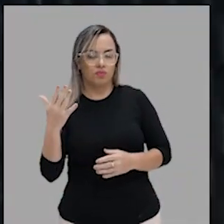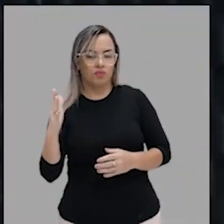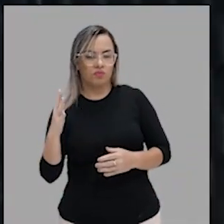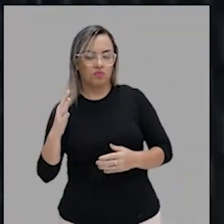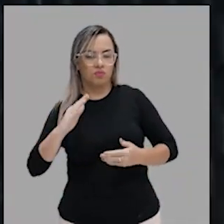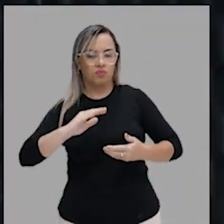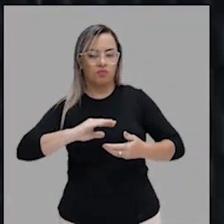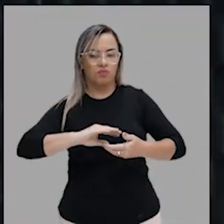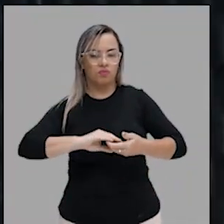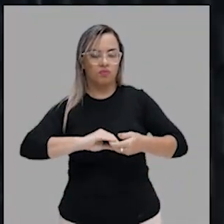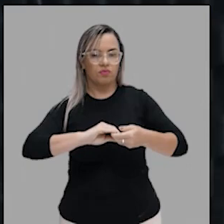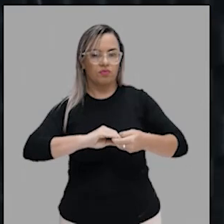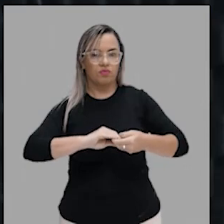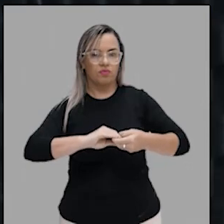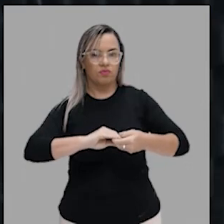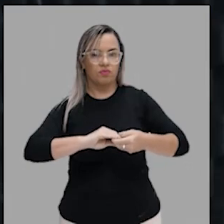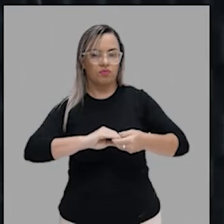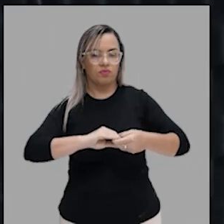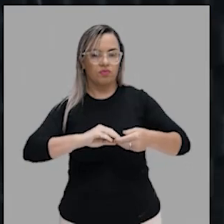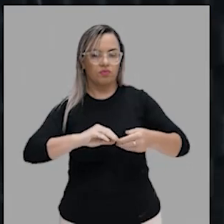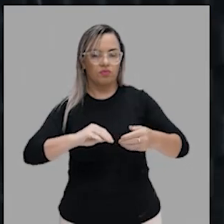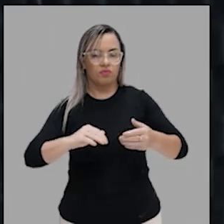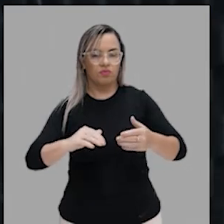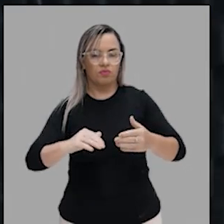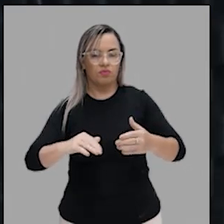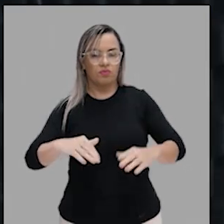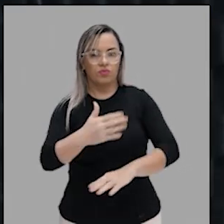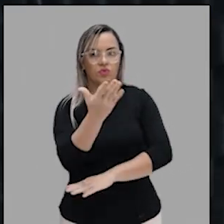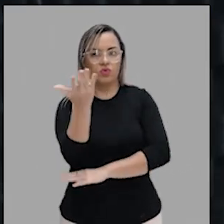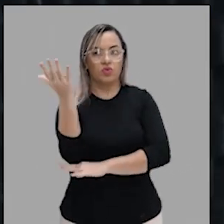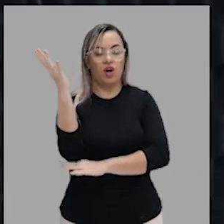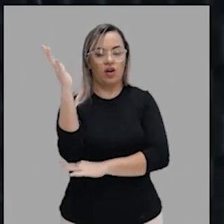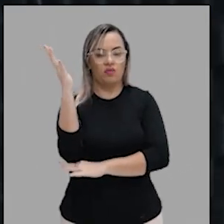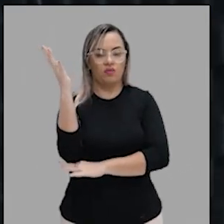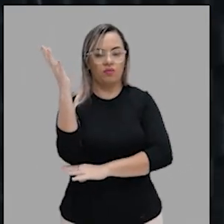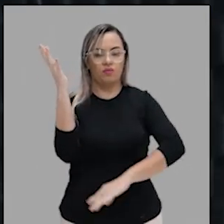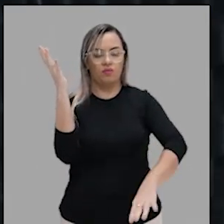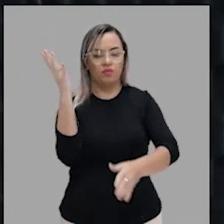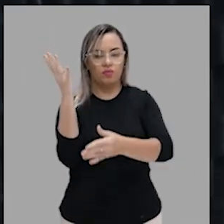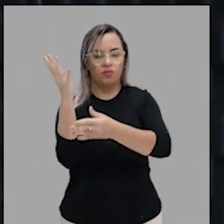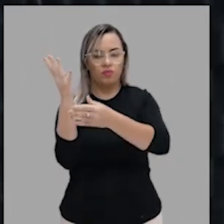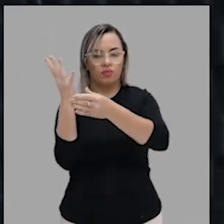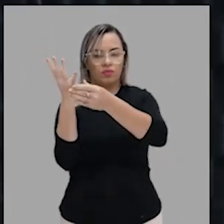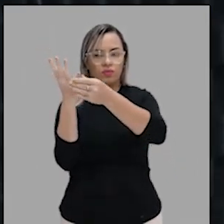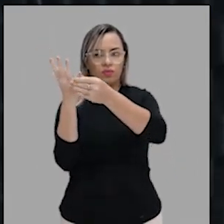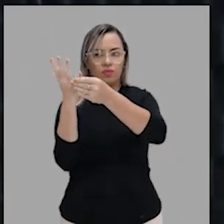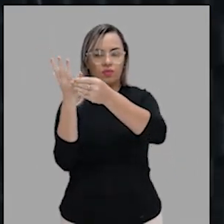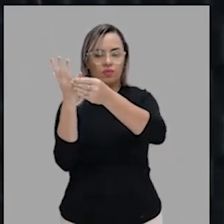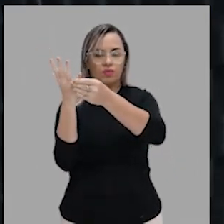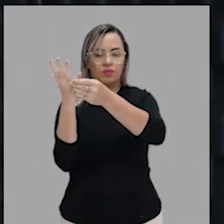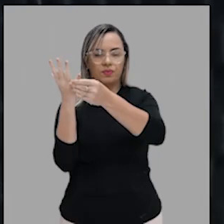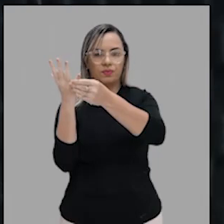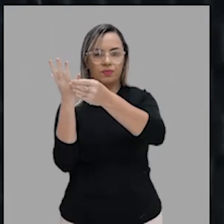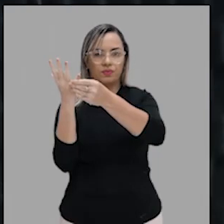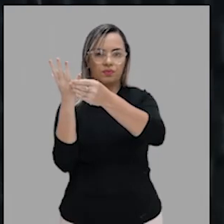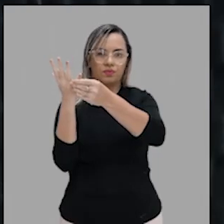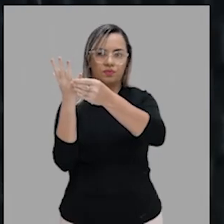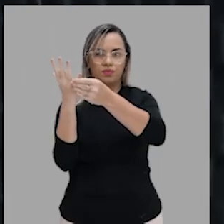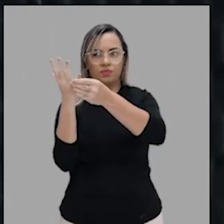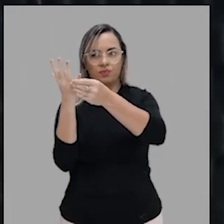cumprimentando um galinho de árvore. Uma árvore que está